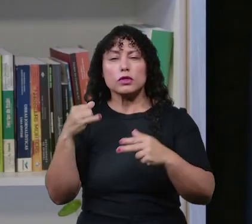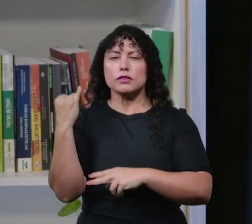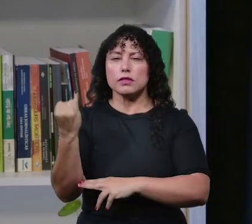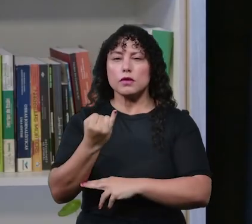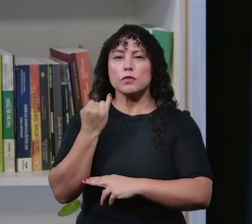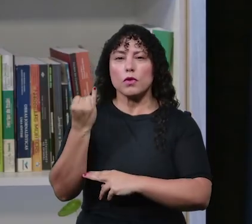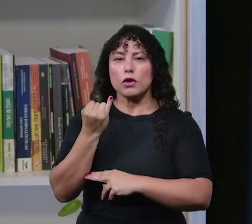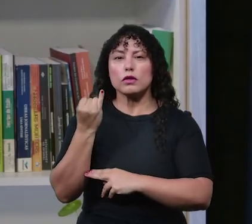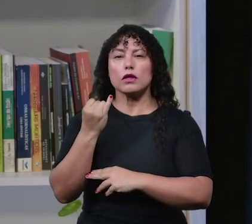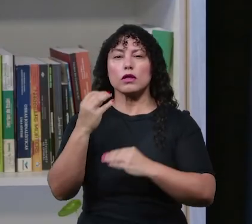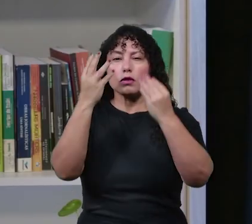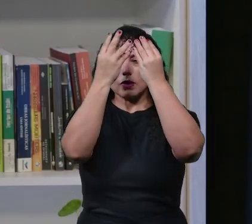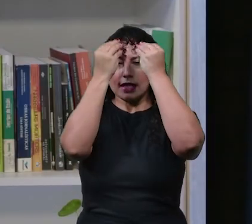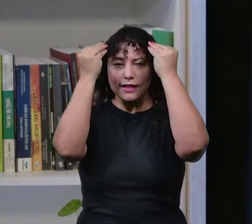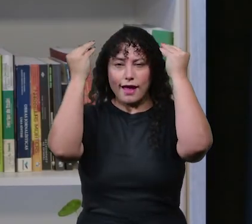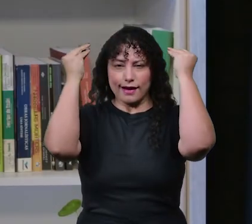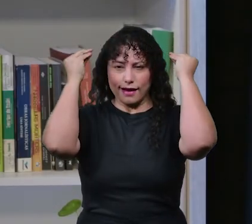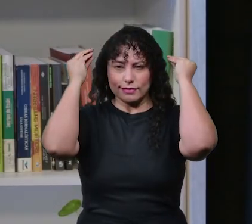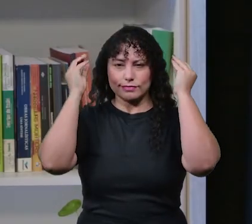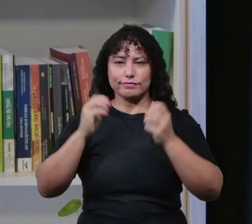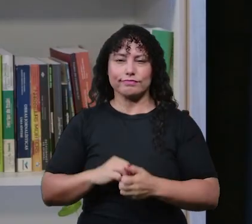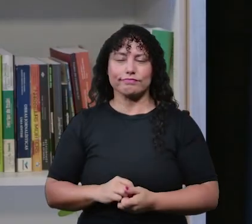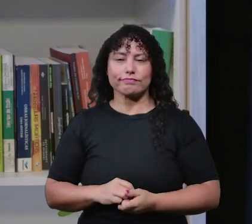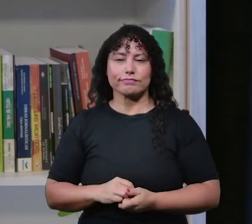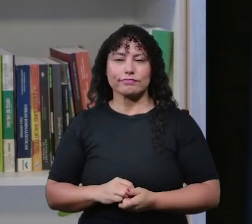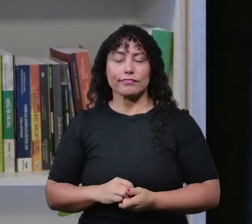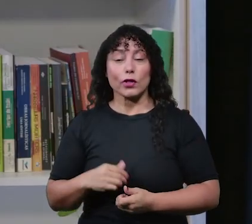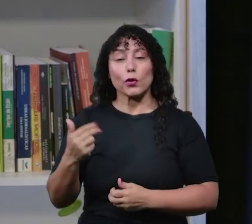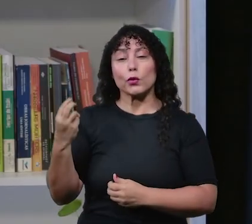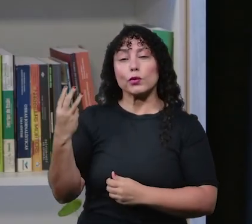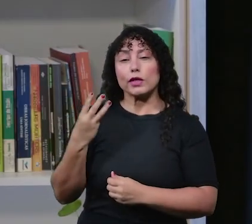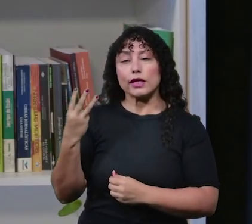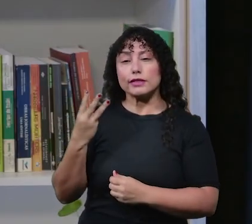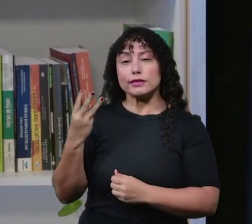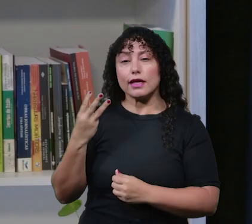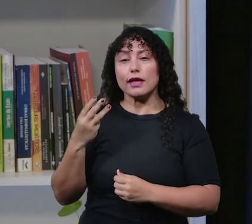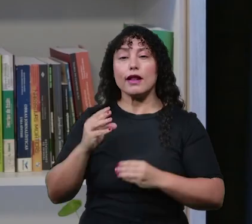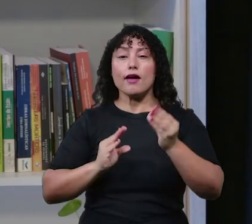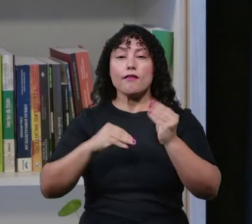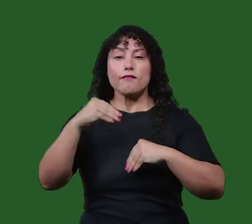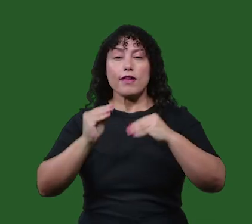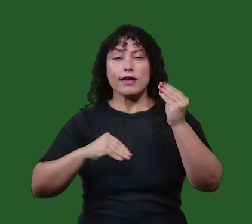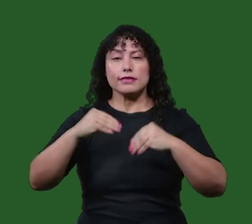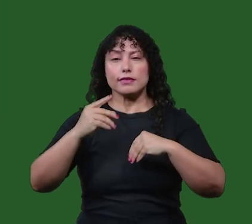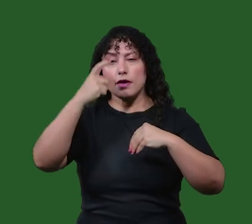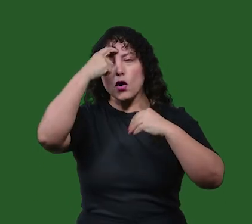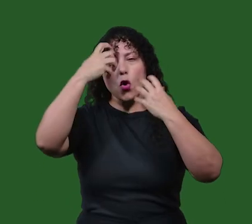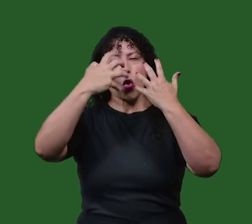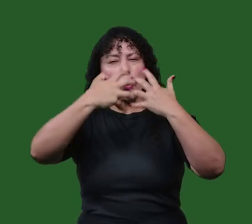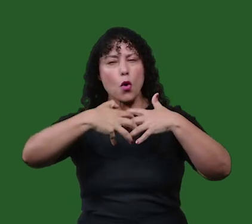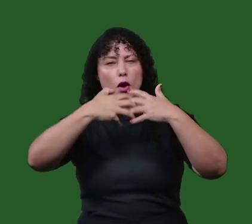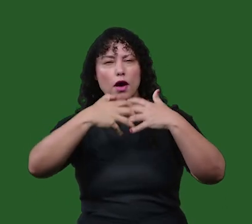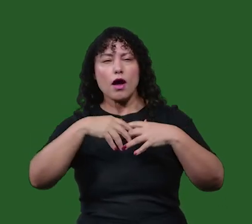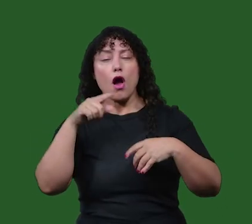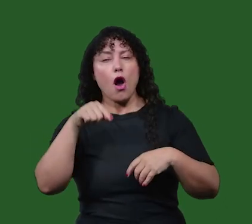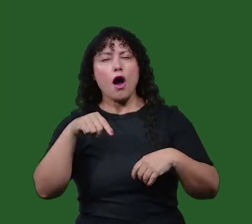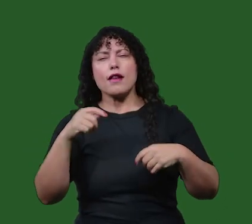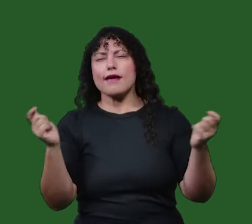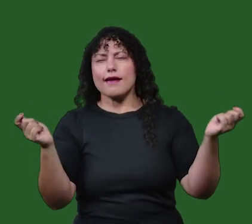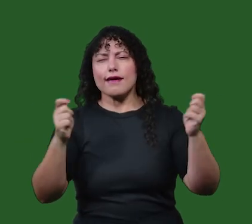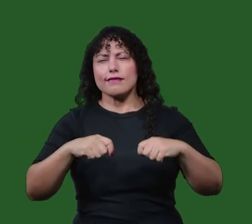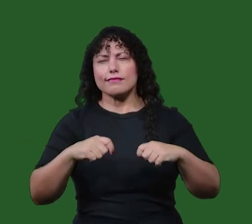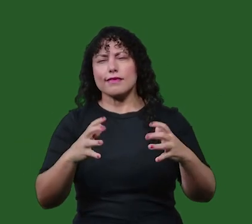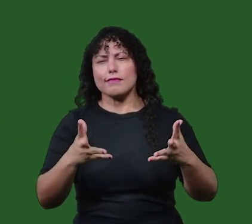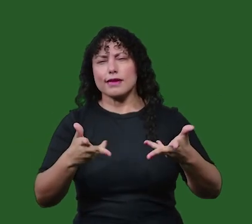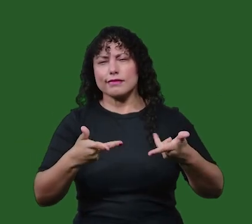das questões importantes no TDAH, por exemplo. E o terceiro, que é a flexibilidade cognitiva. Olha que habilidade